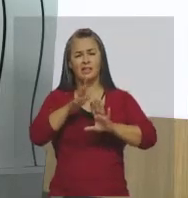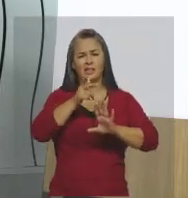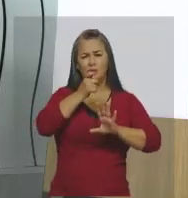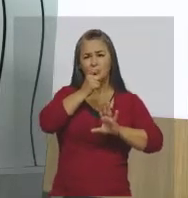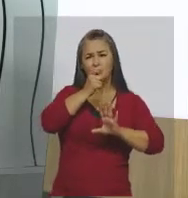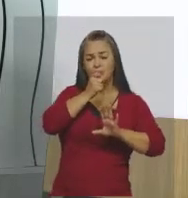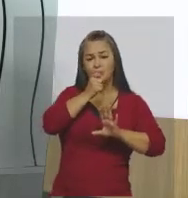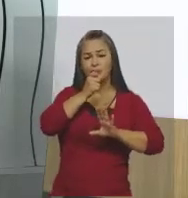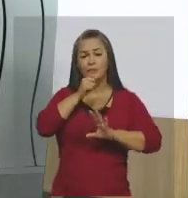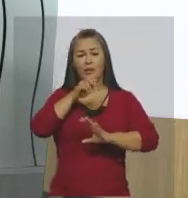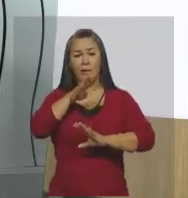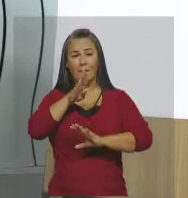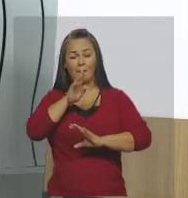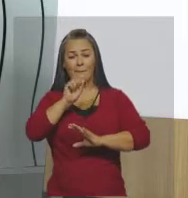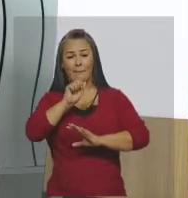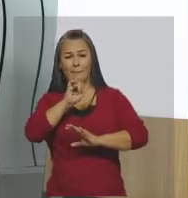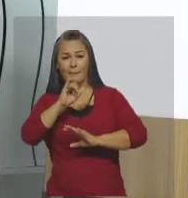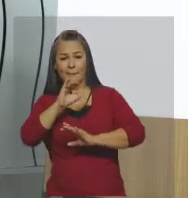nem básica.